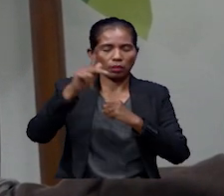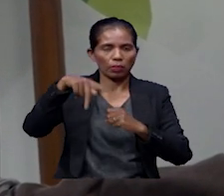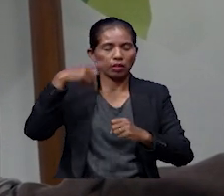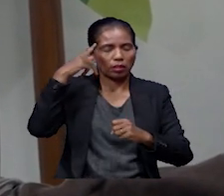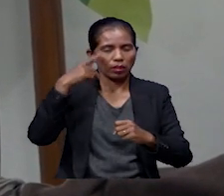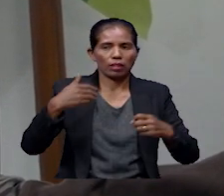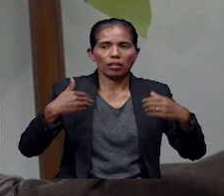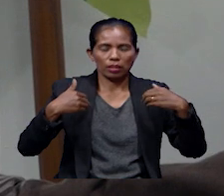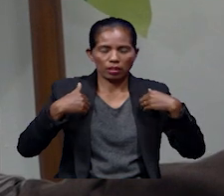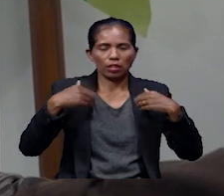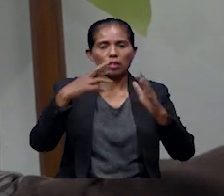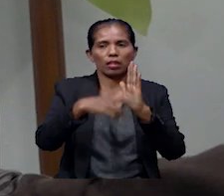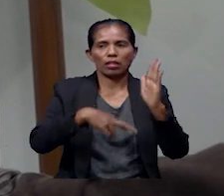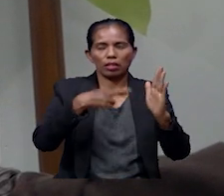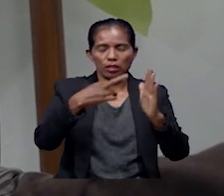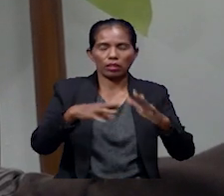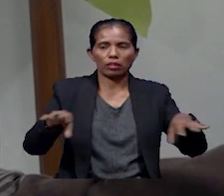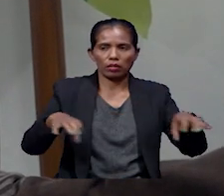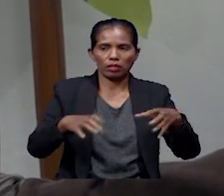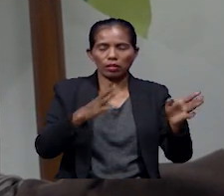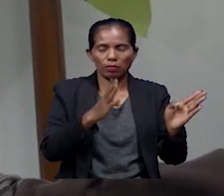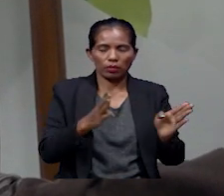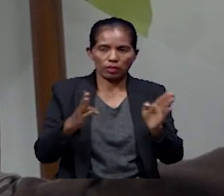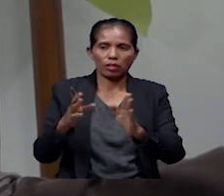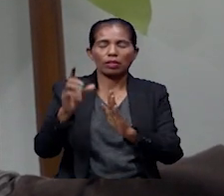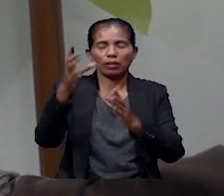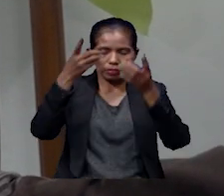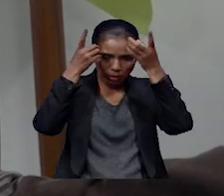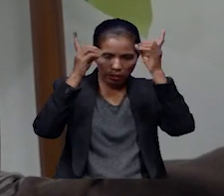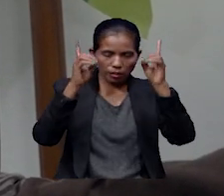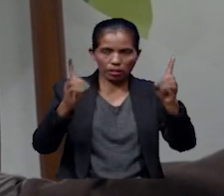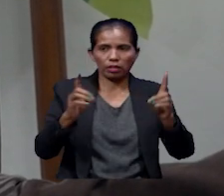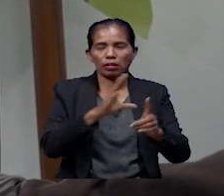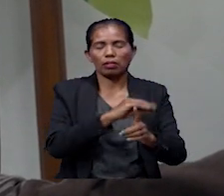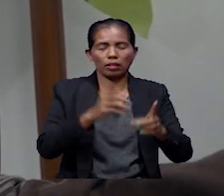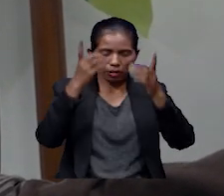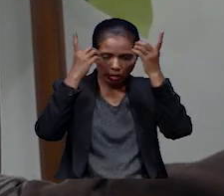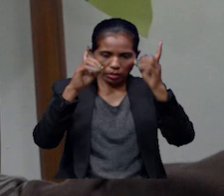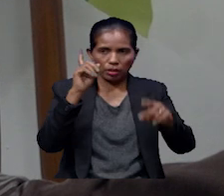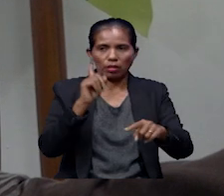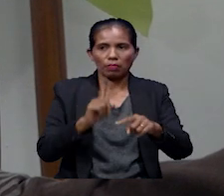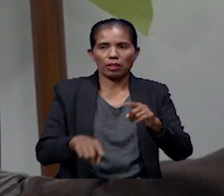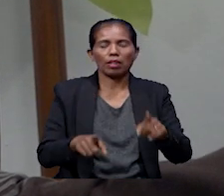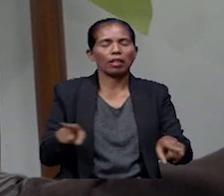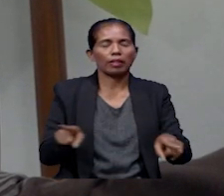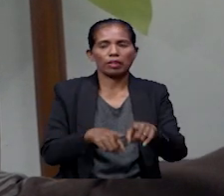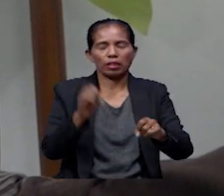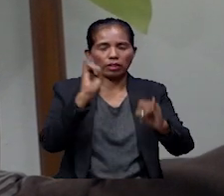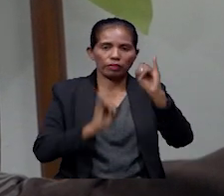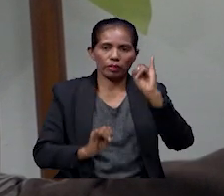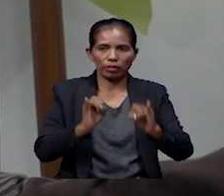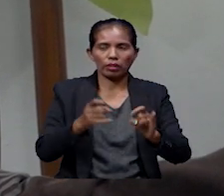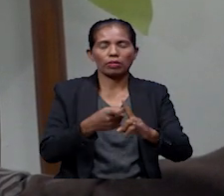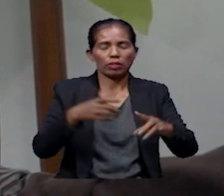e nem regras serviço e nem procedimento a fute decisão. Tanto decisão lá bela sai individualmente, os candidatos que